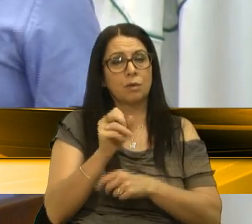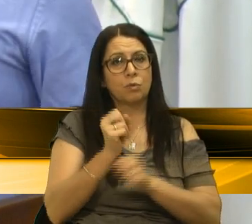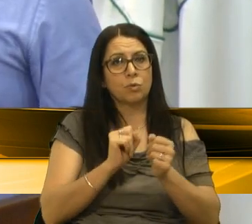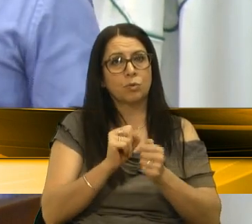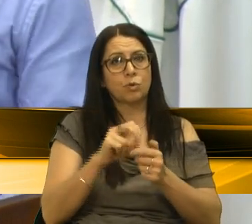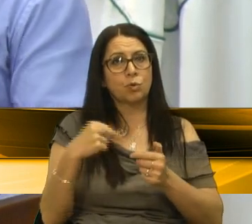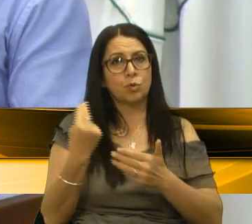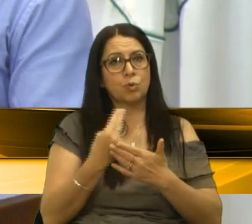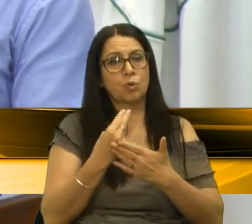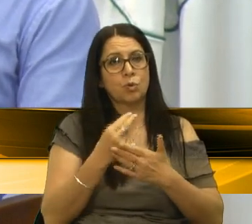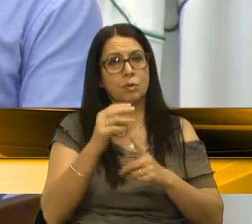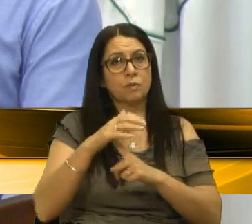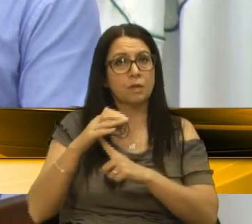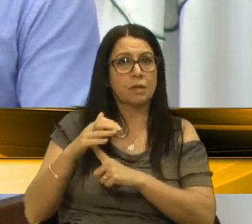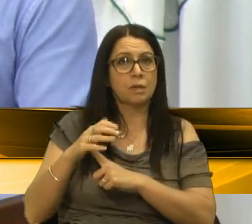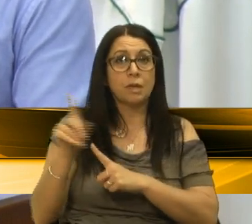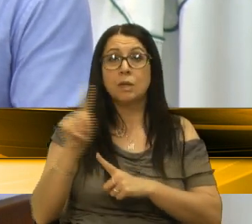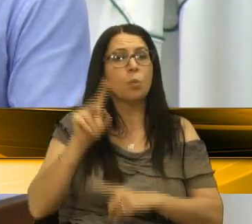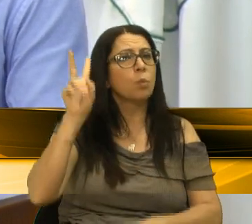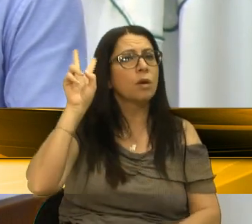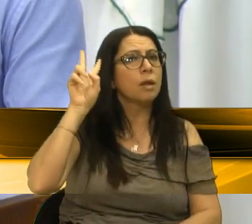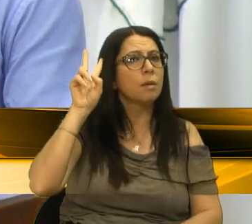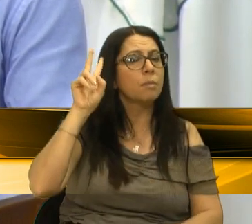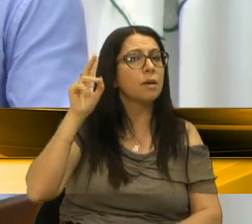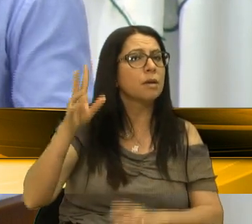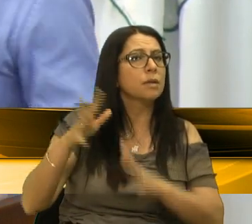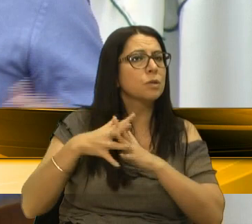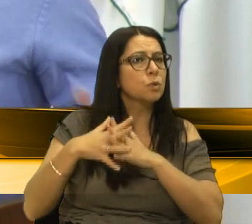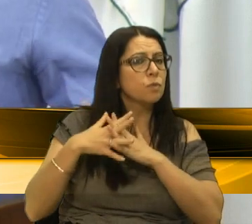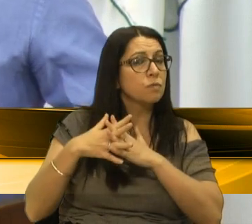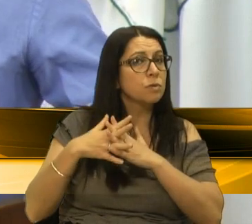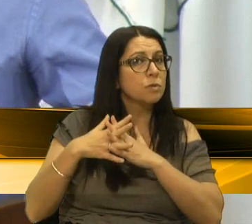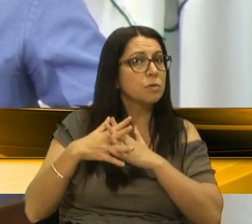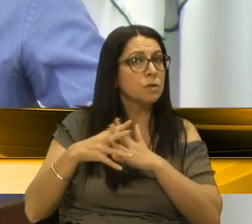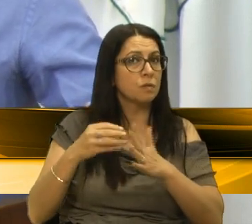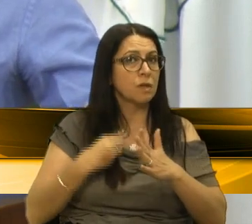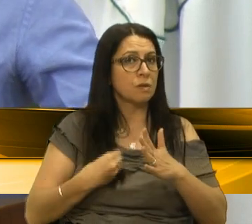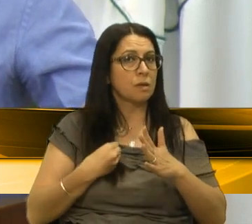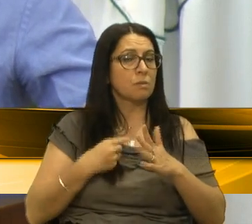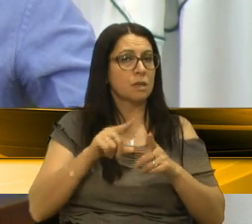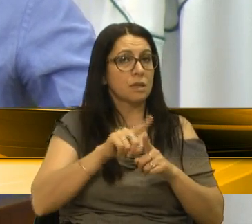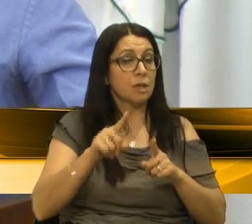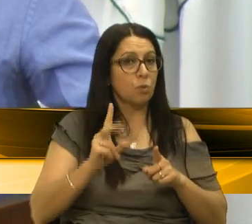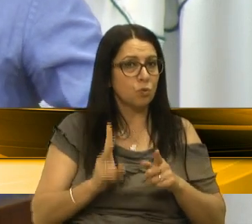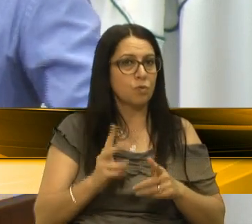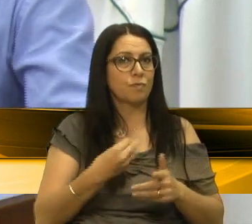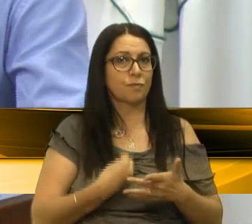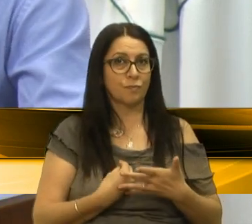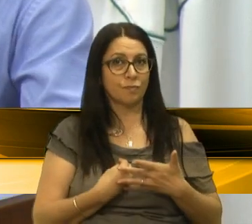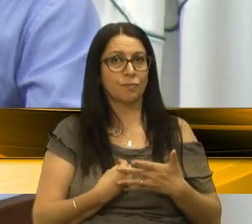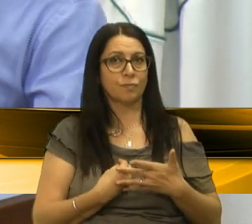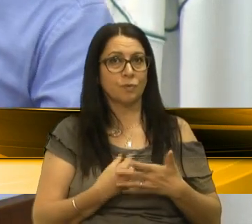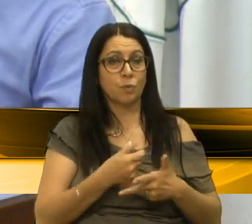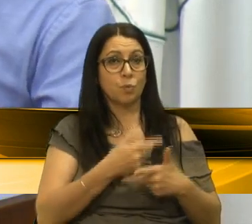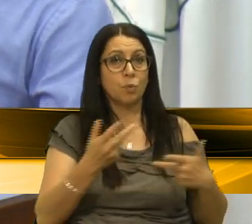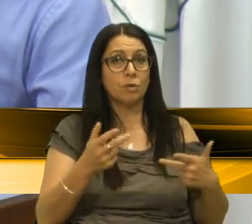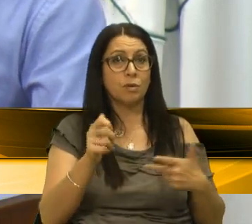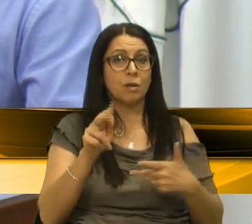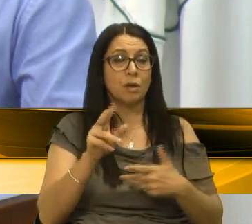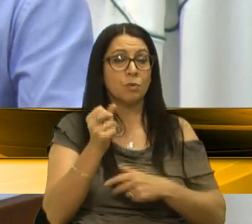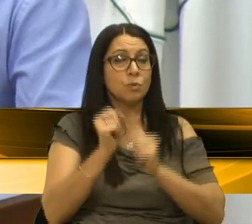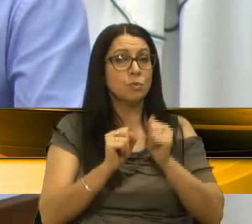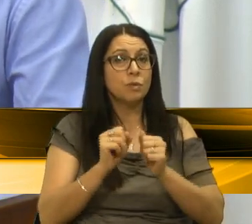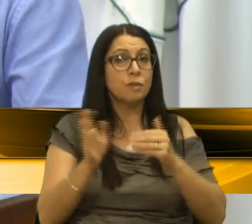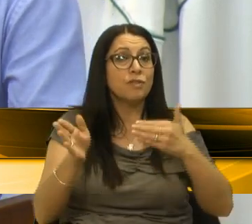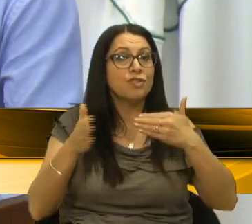nossos feirantes. Quem não lembra dessas polêmicas que vivemos e ainda estamos vivendo? Quantas agroindústrias fecharam no